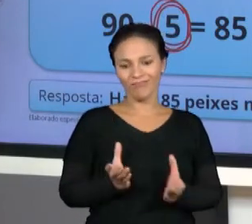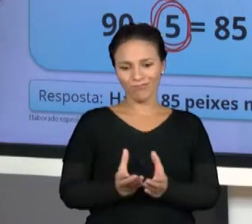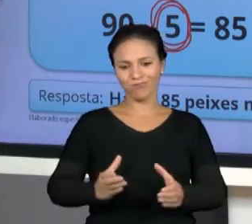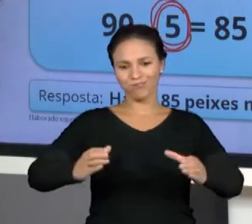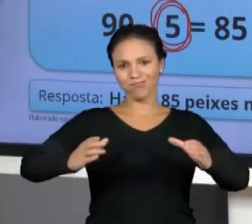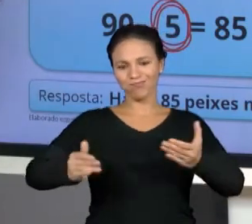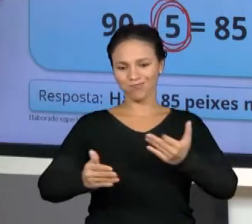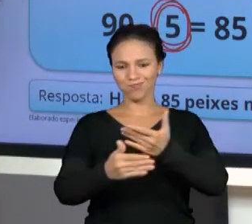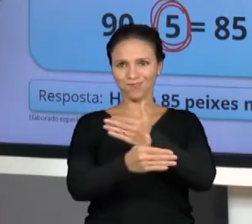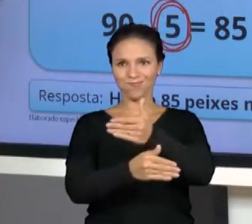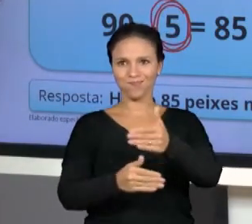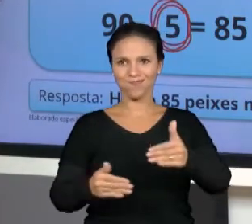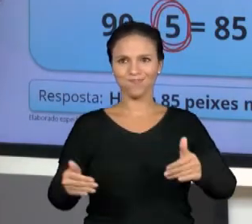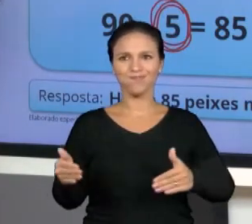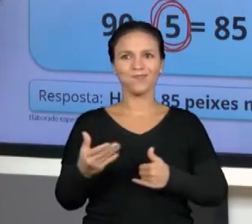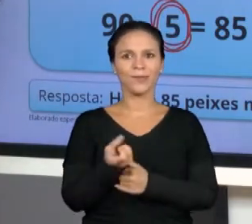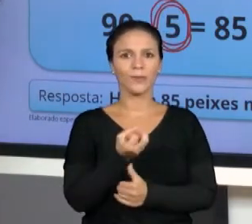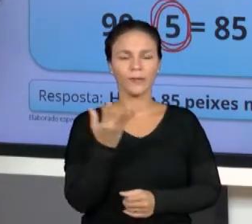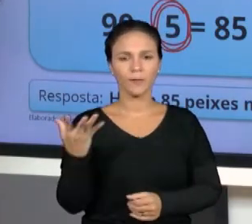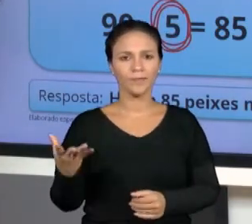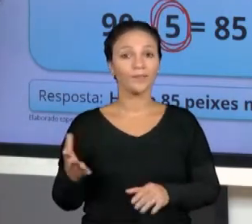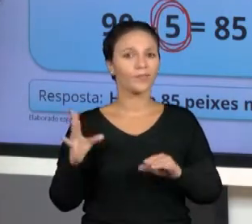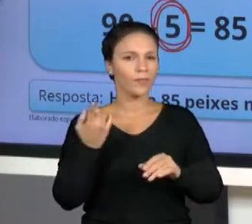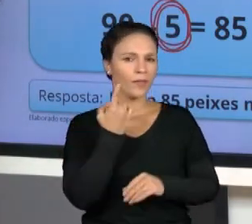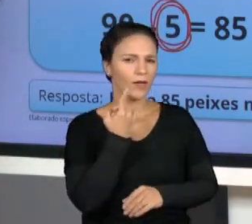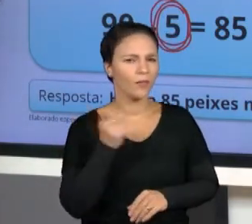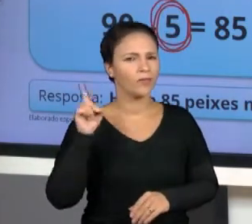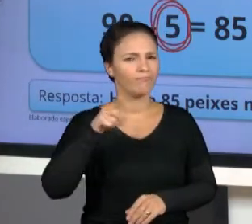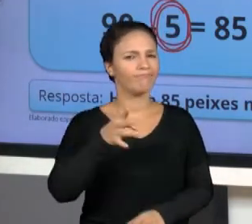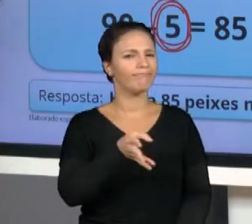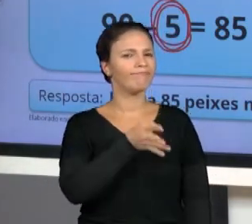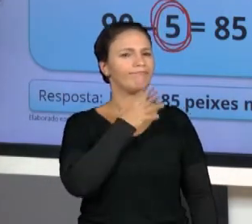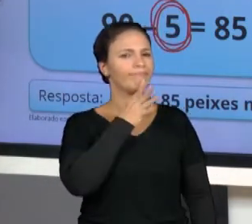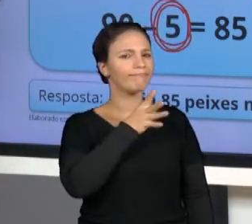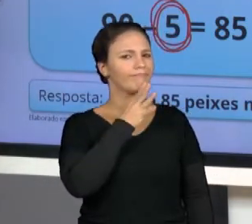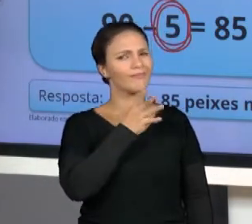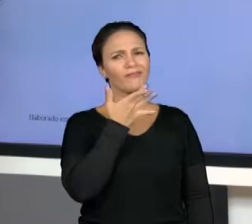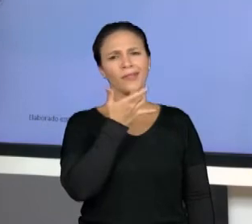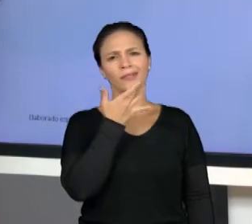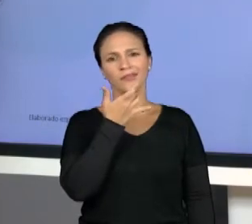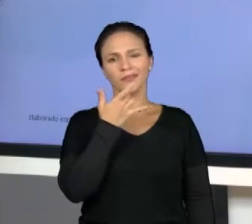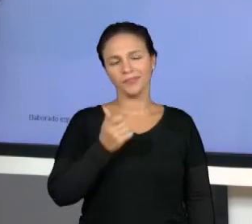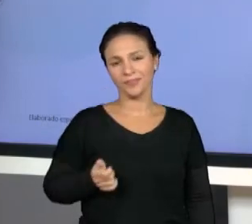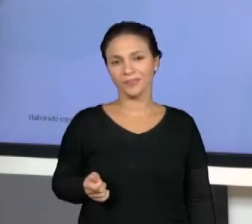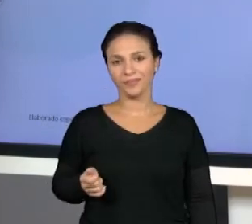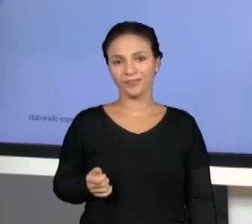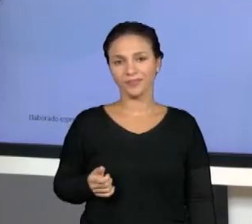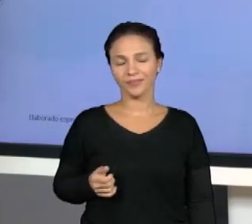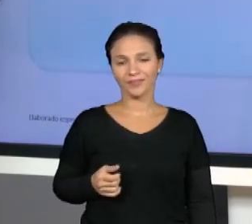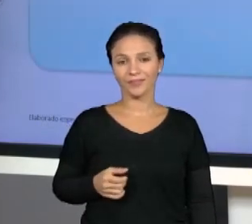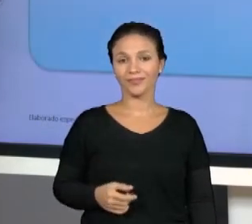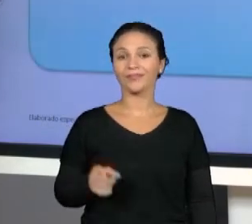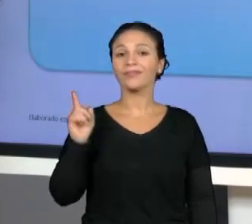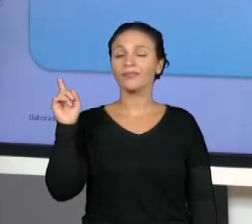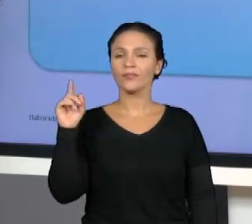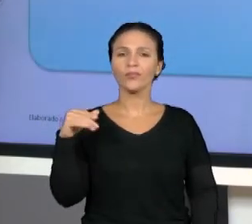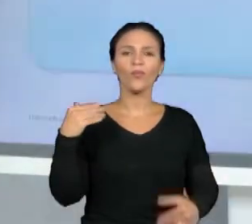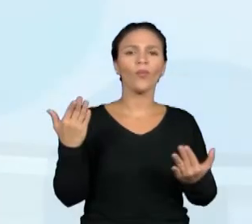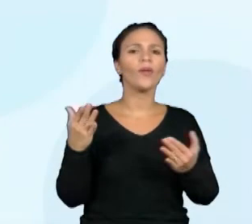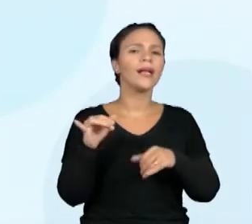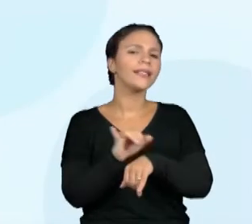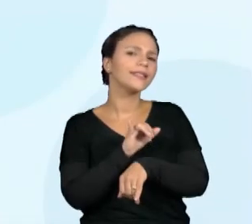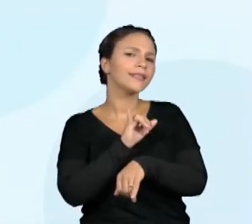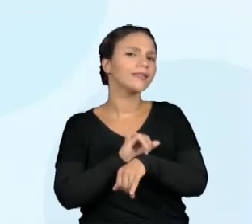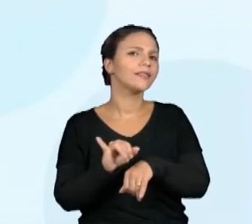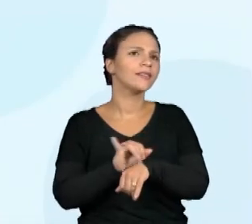aquário. A última estratégia, eu sei que vocês conhecem essa bem facinho, porque é a técnica